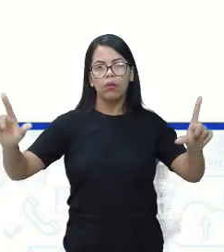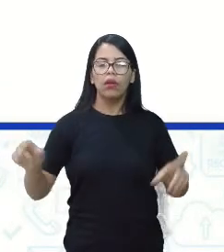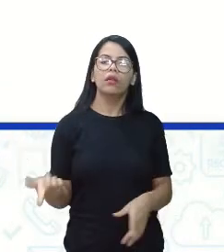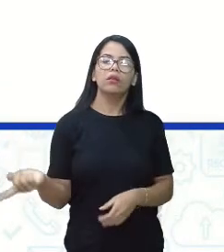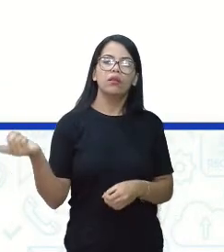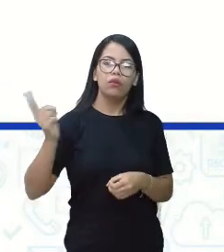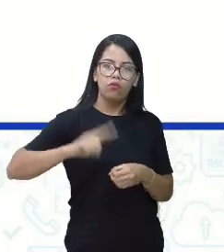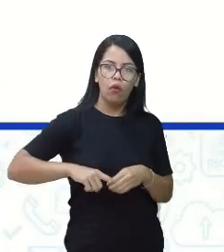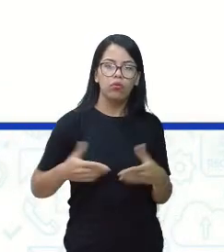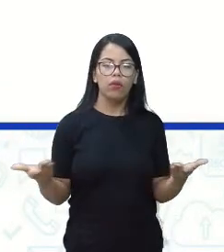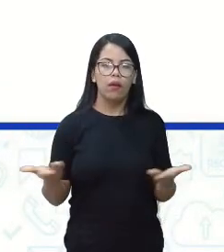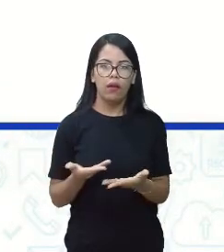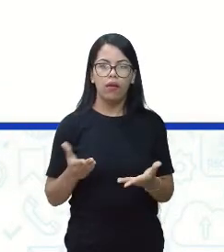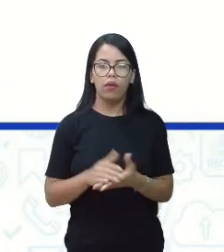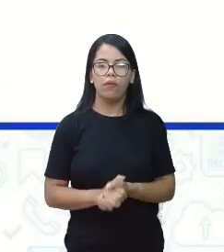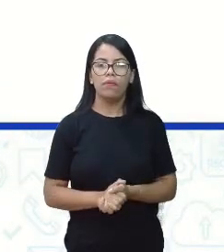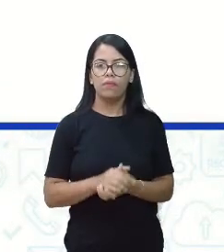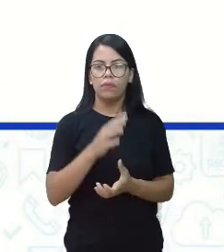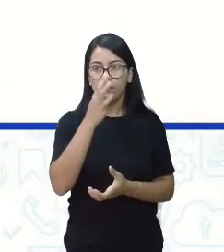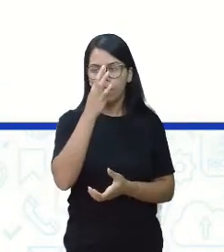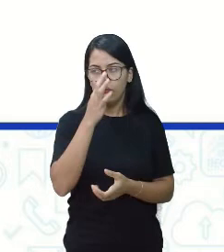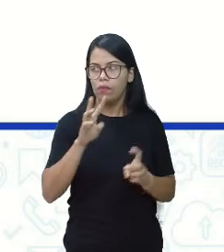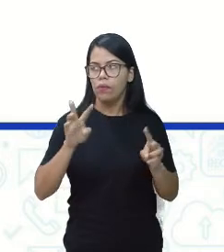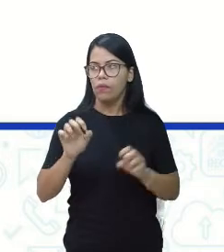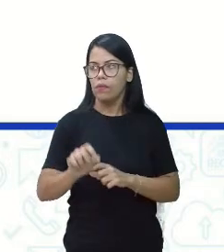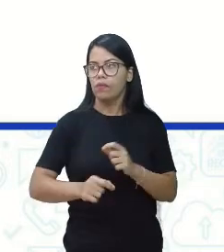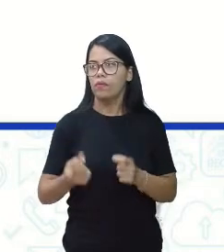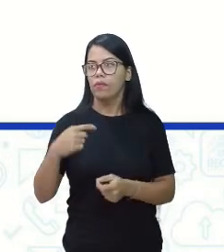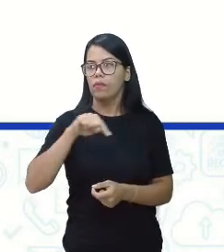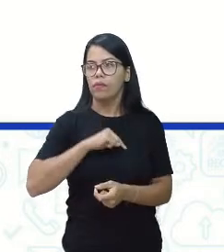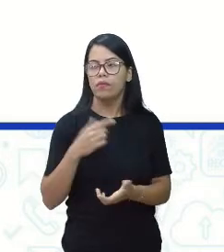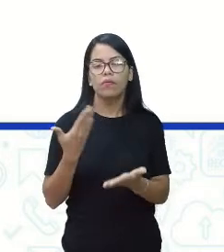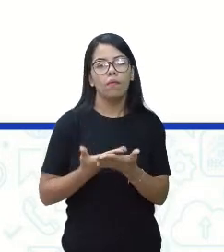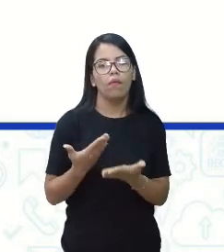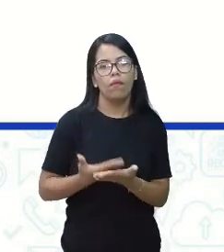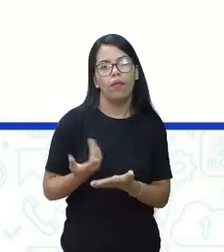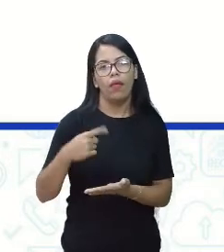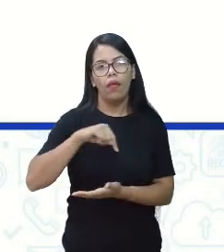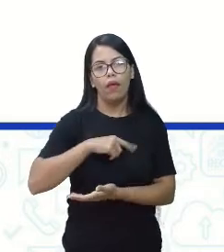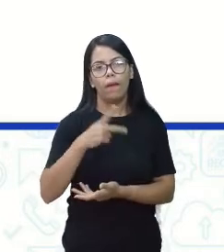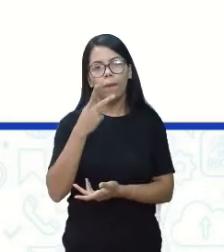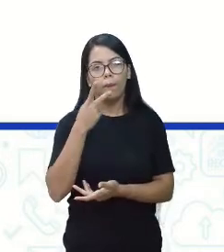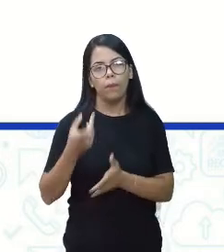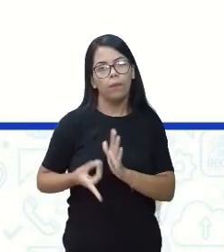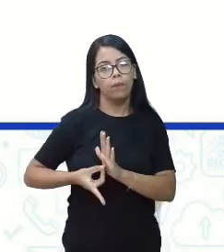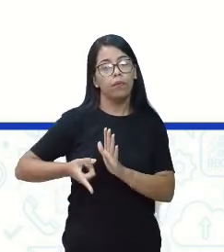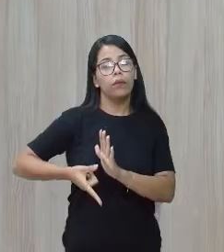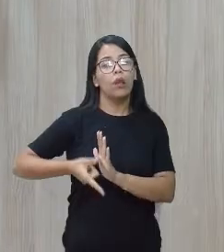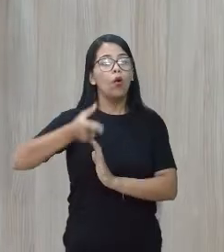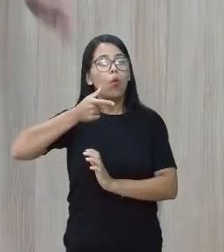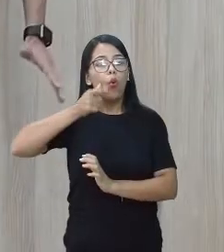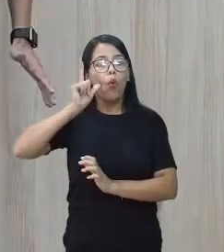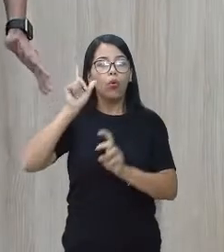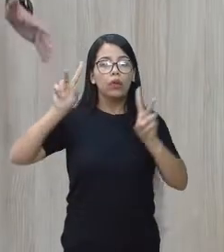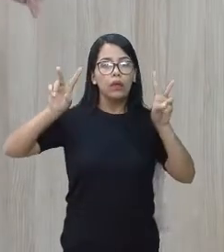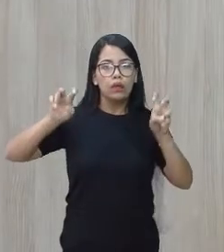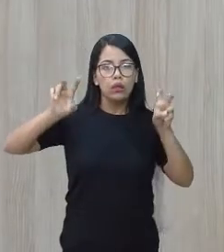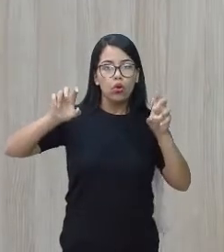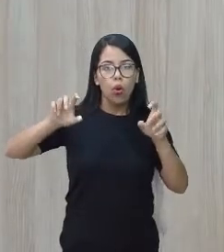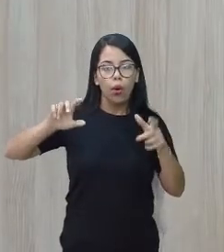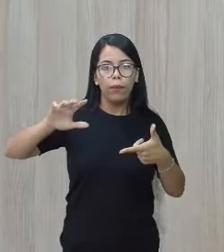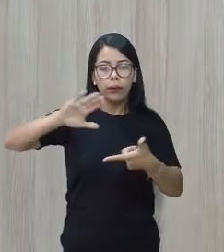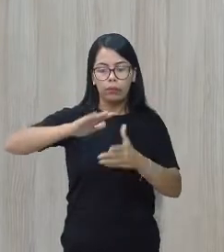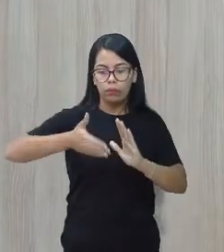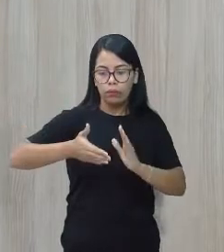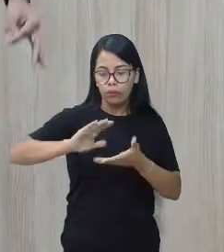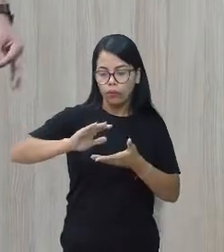aqui e voltar à questão da nossa aula que falamos ontem sobre sólidos geométricos, tá bom?